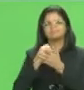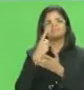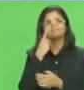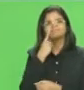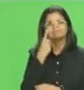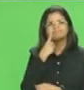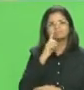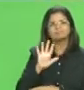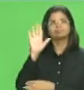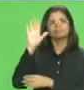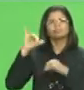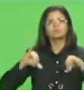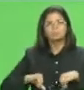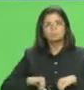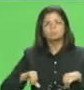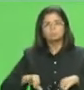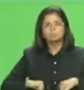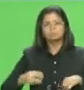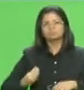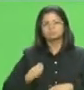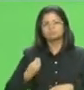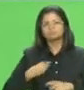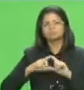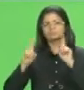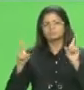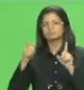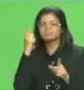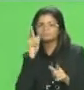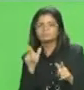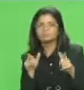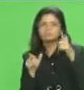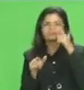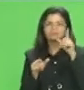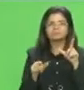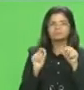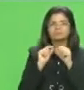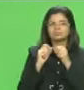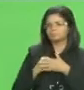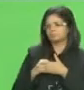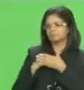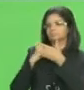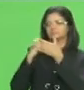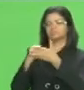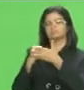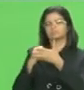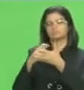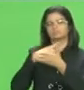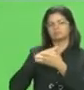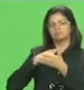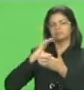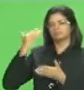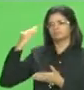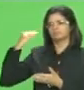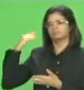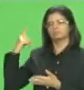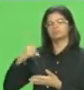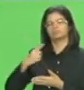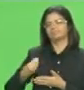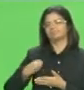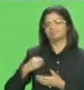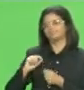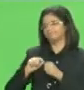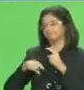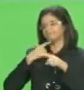que sofreram muito na vida, e na hora que tiveram oportunidade, de fazer alguma coisa, porque tiveram essa lição da vida, não